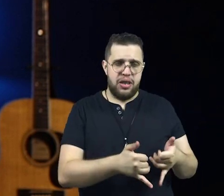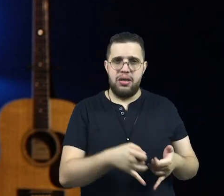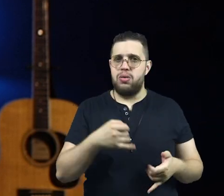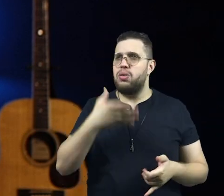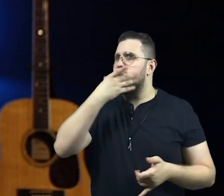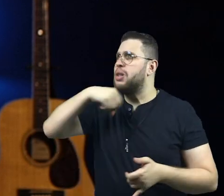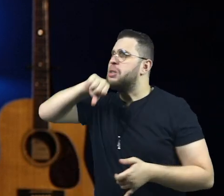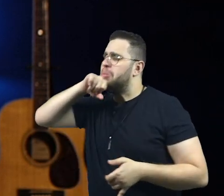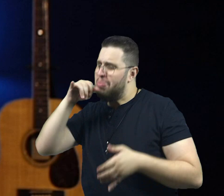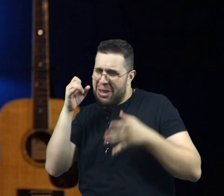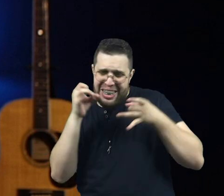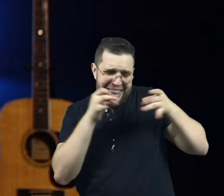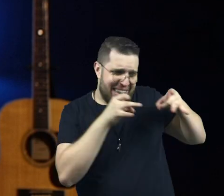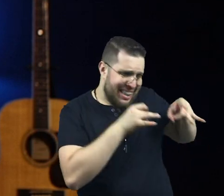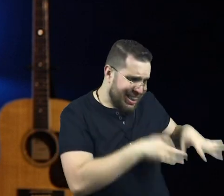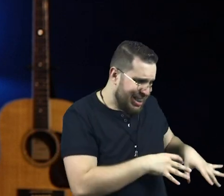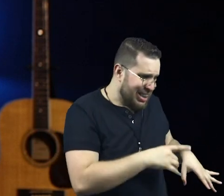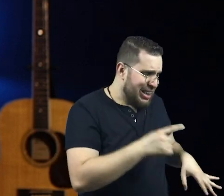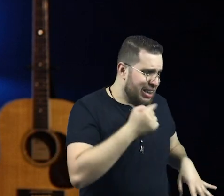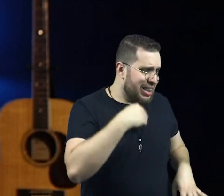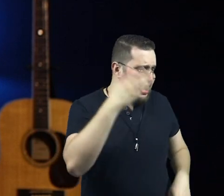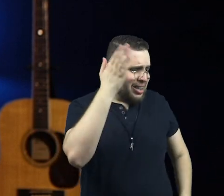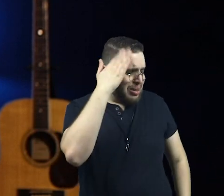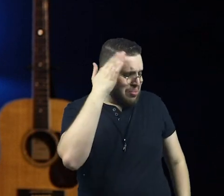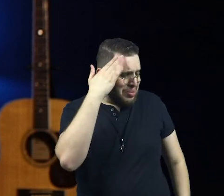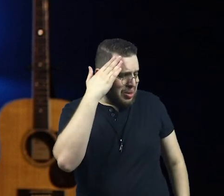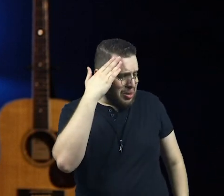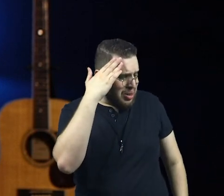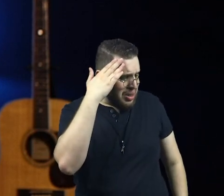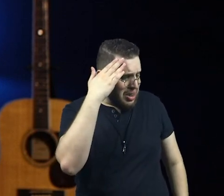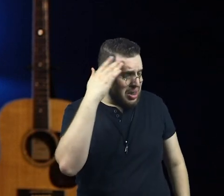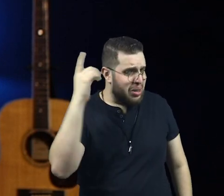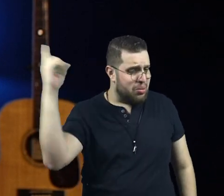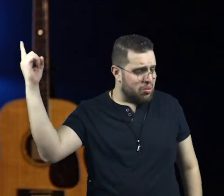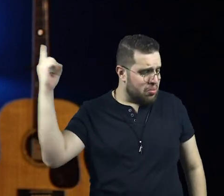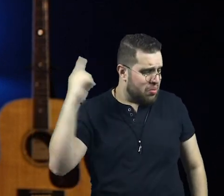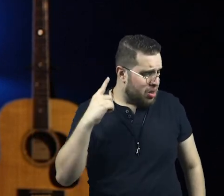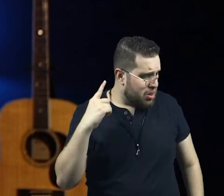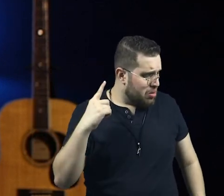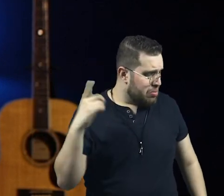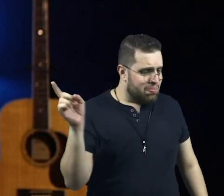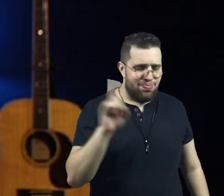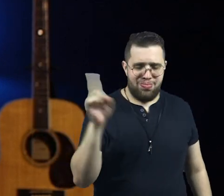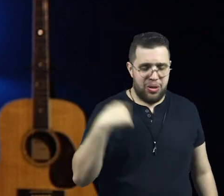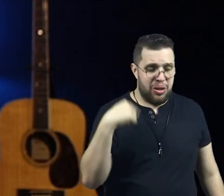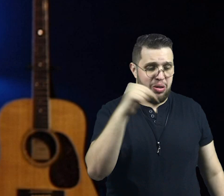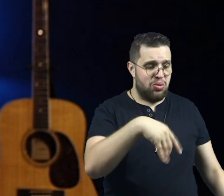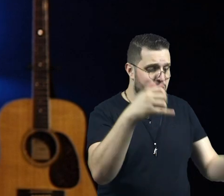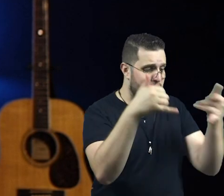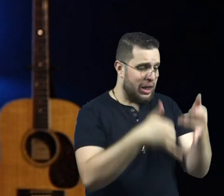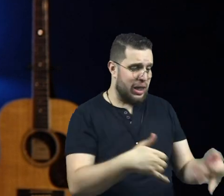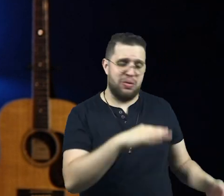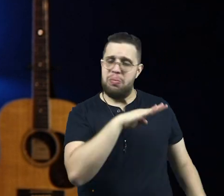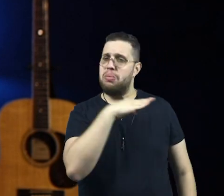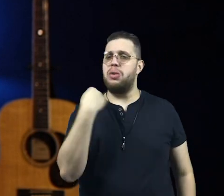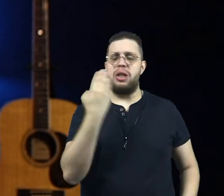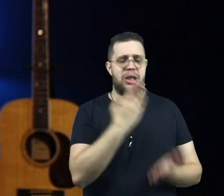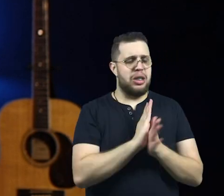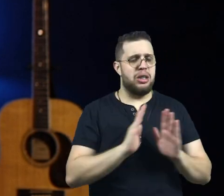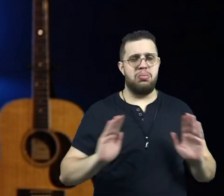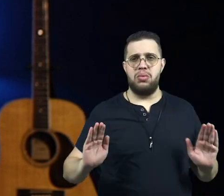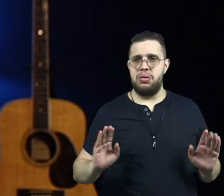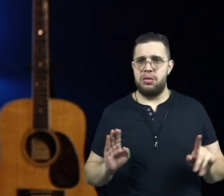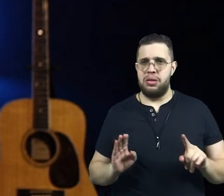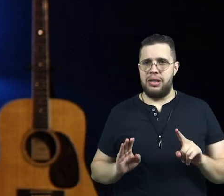desprezando. A impressão que passa é que ele não vai voltar. Que ele vai deixar a gente morrer desse jeito. Mas é